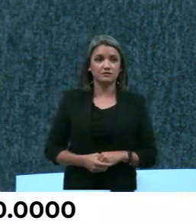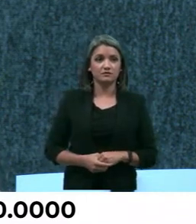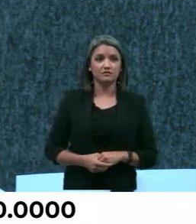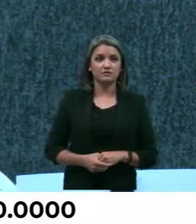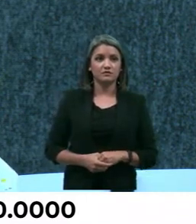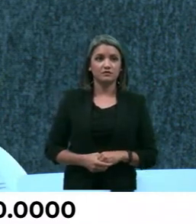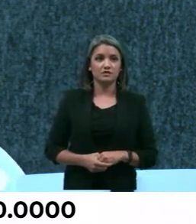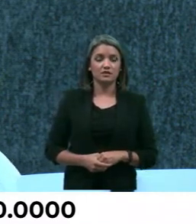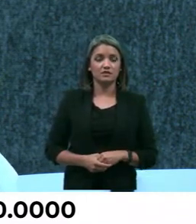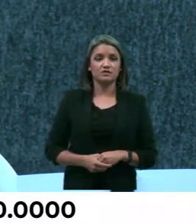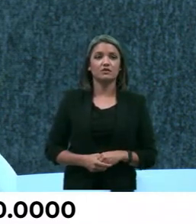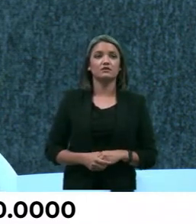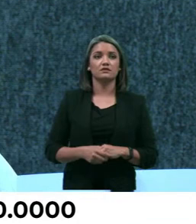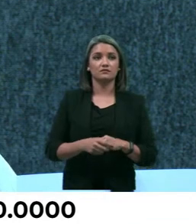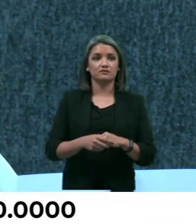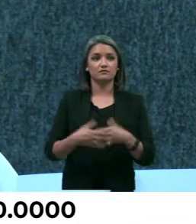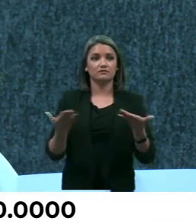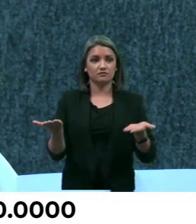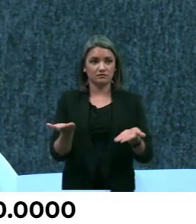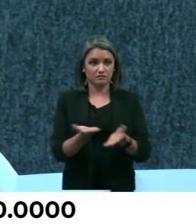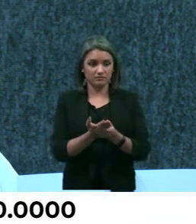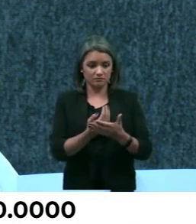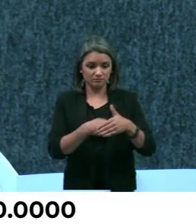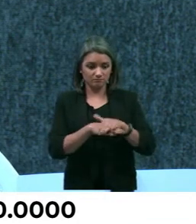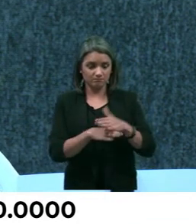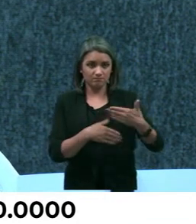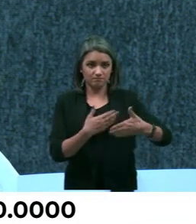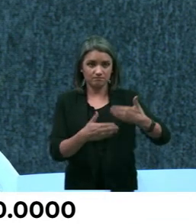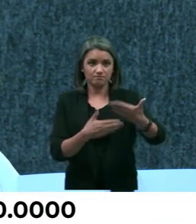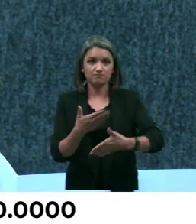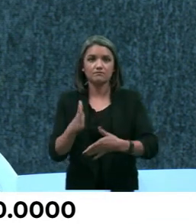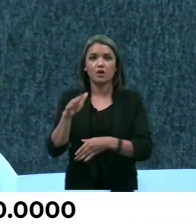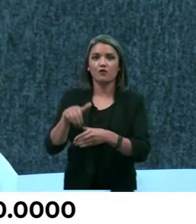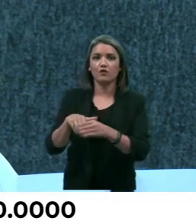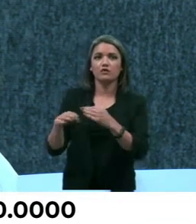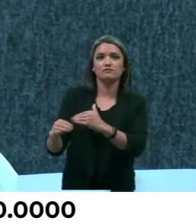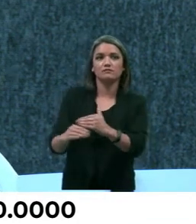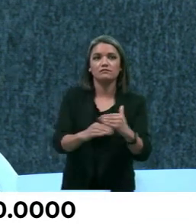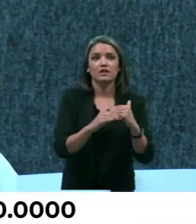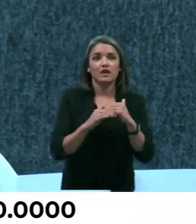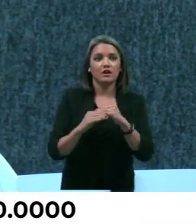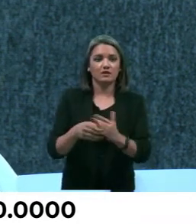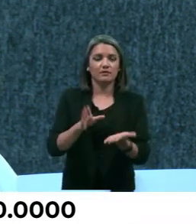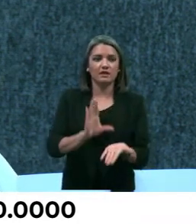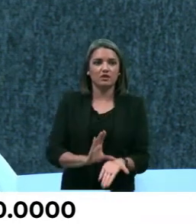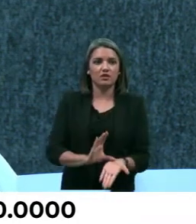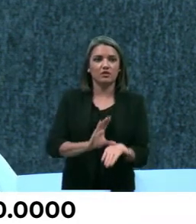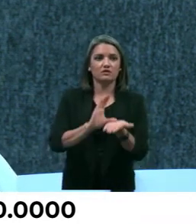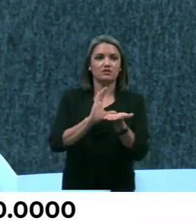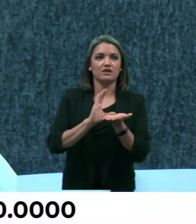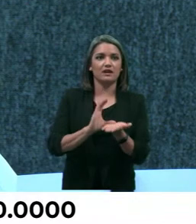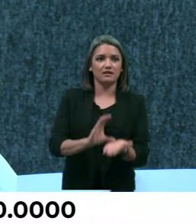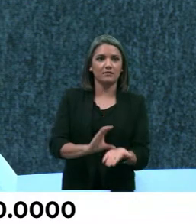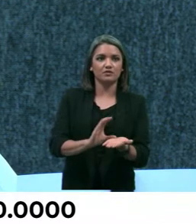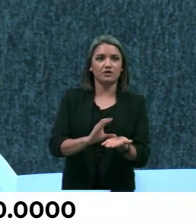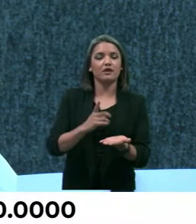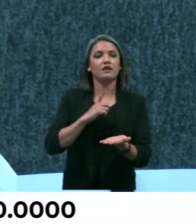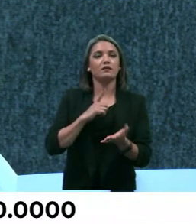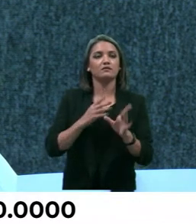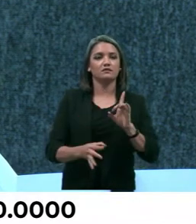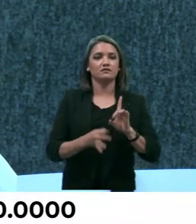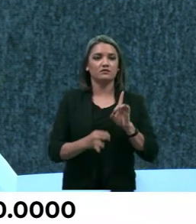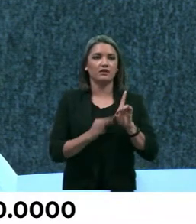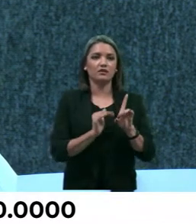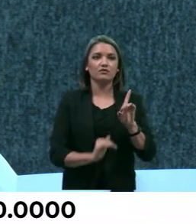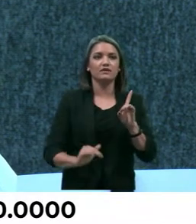Arquivado o procedimento por unanimidade de votos pelo Conselho, no tocante ao desembargador Sérgio Luiz